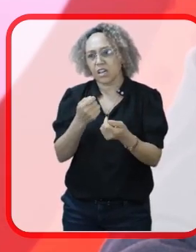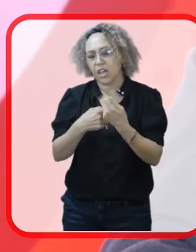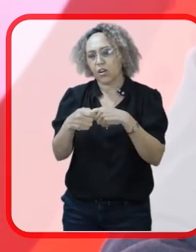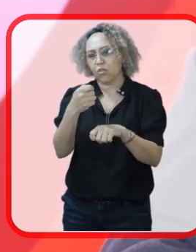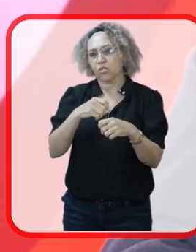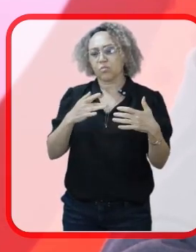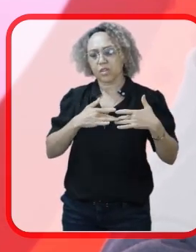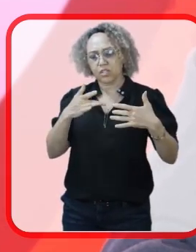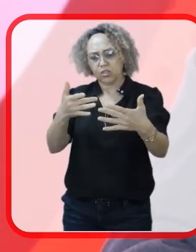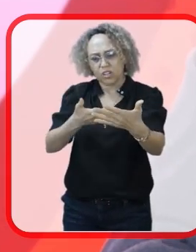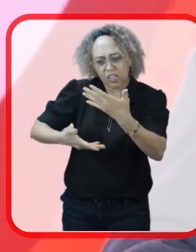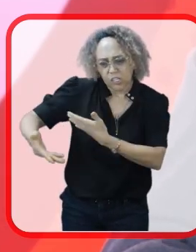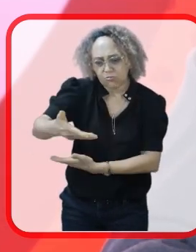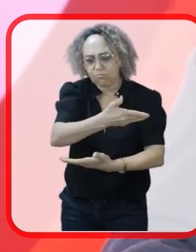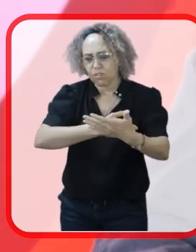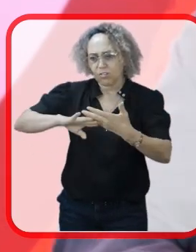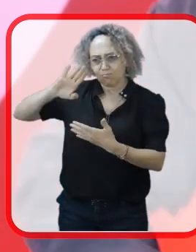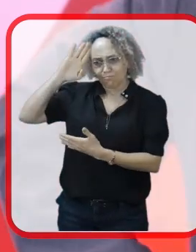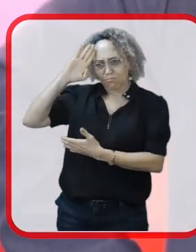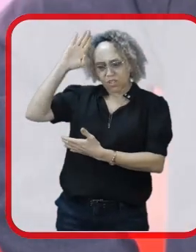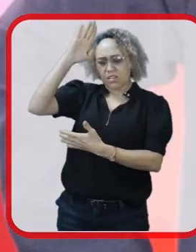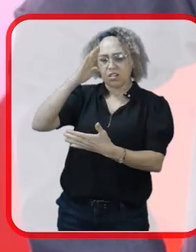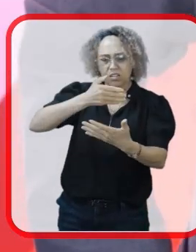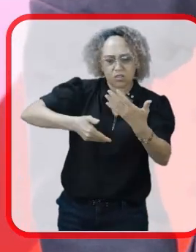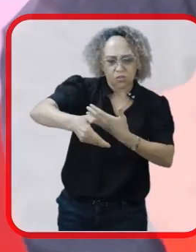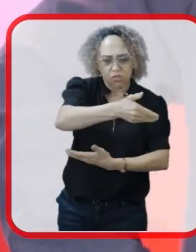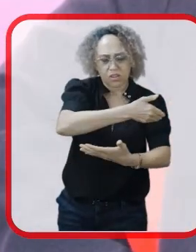trabalhadora em forma de cooperativas,